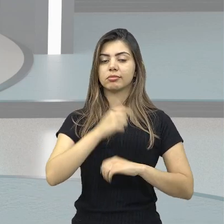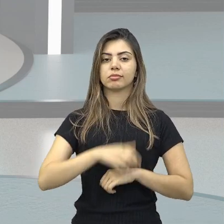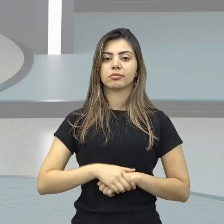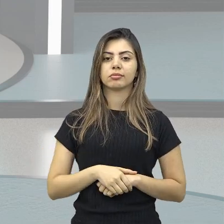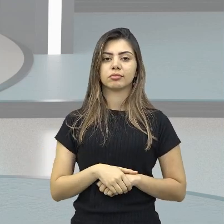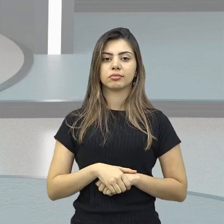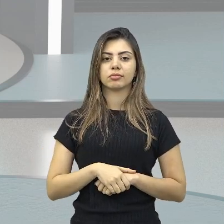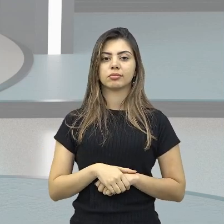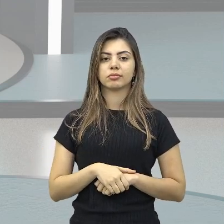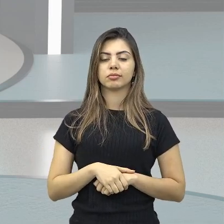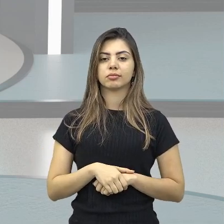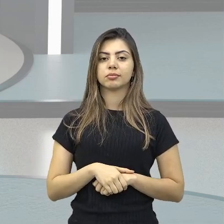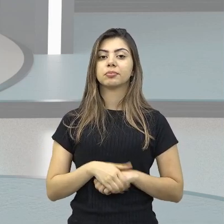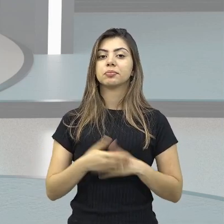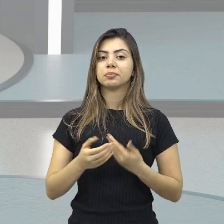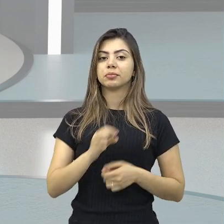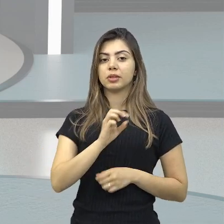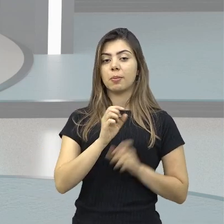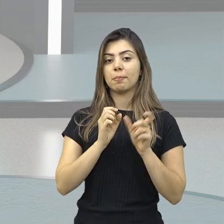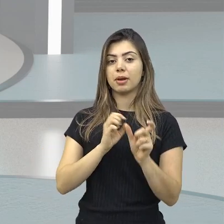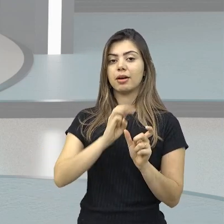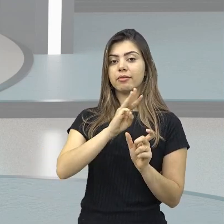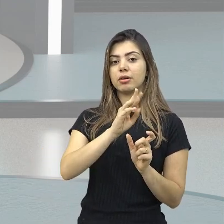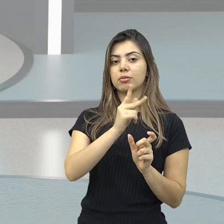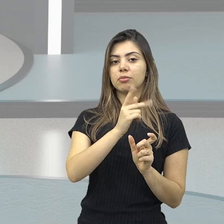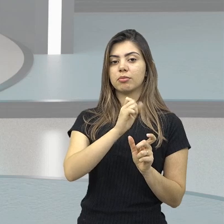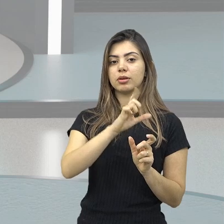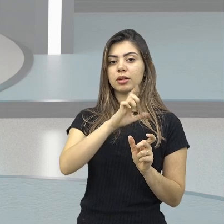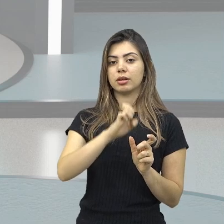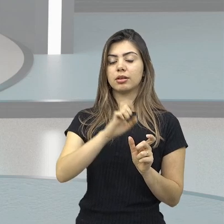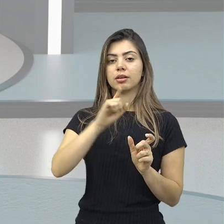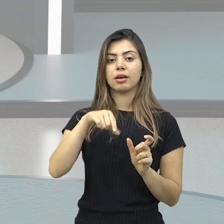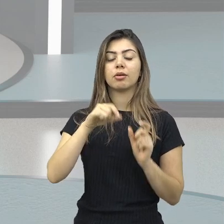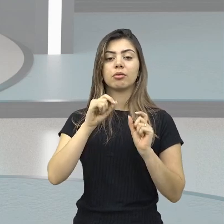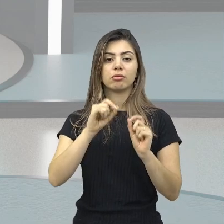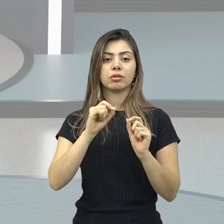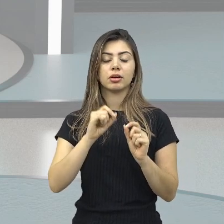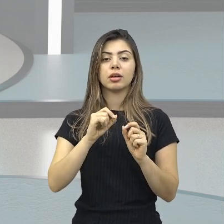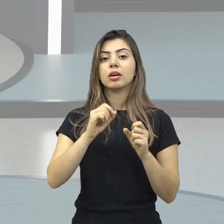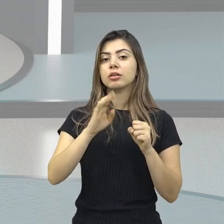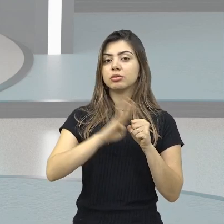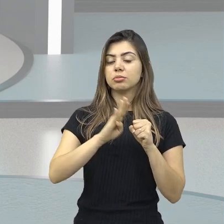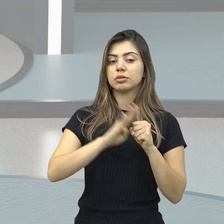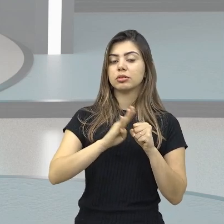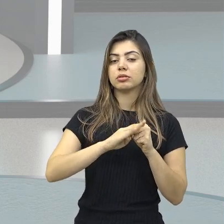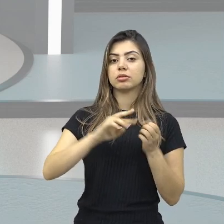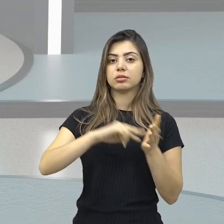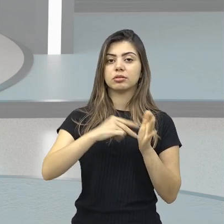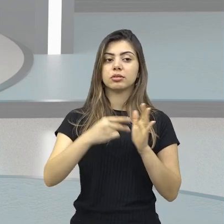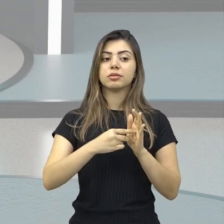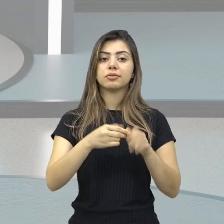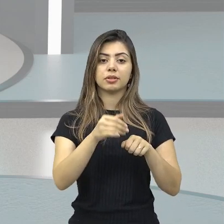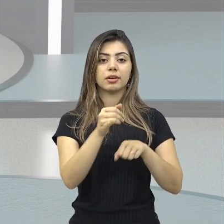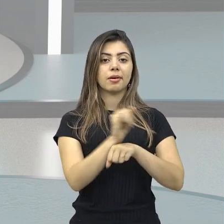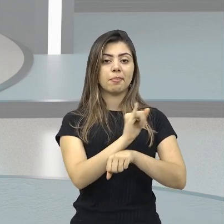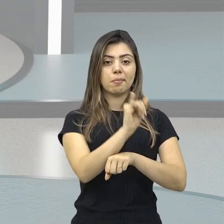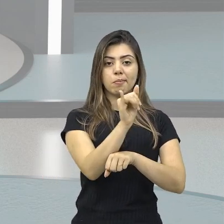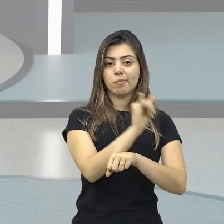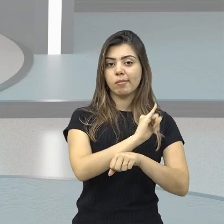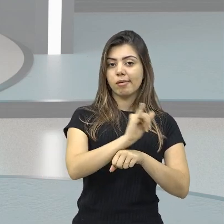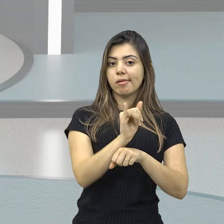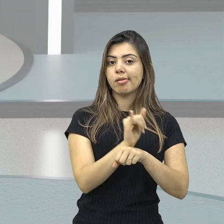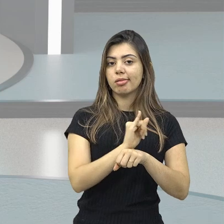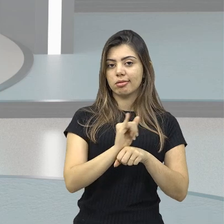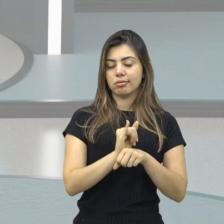The whale, então, é o substantivo, né, a baleia. E aí eu tenho o verbo to be, is, é, esse é um verbo de ligação, heavy animal.